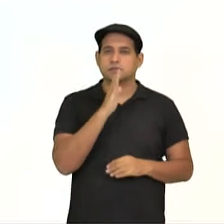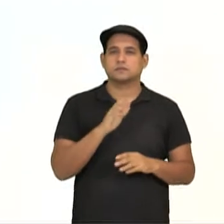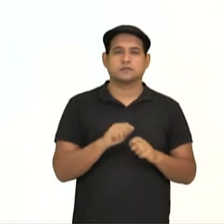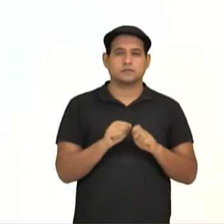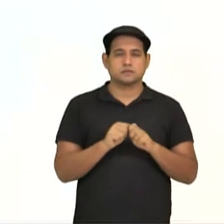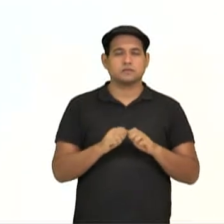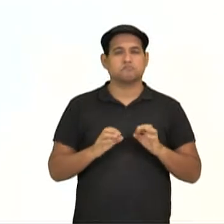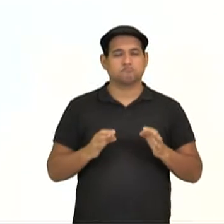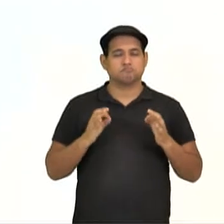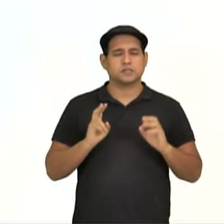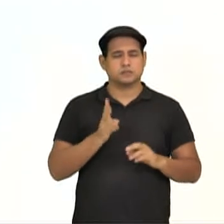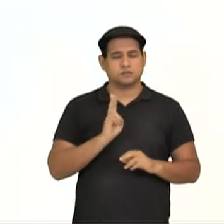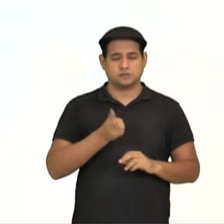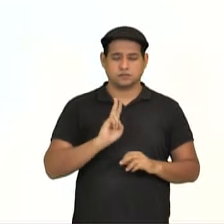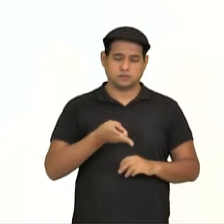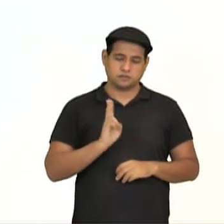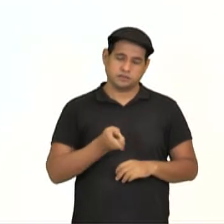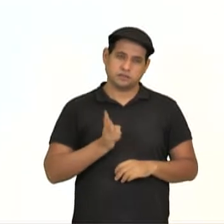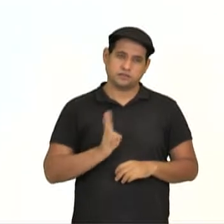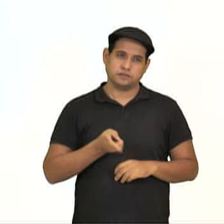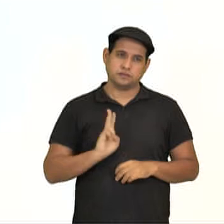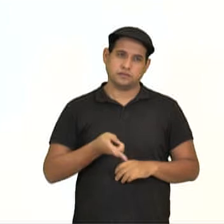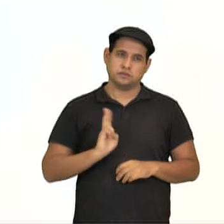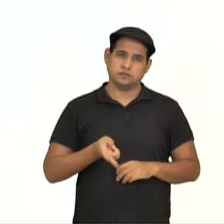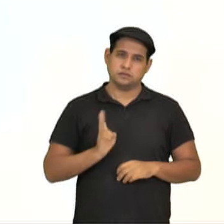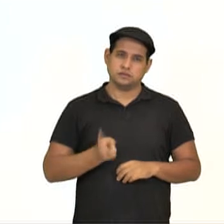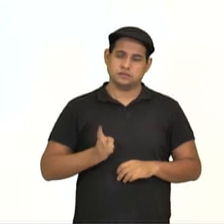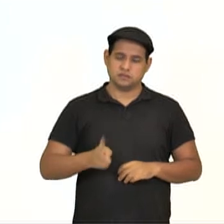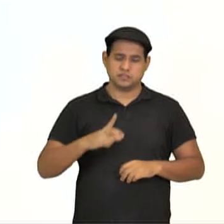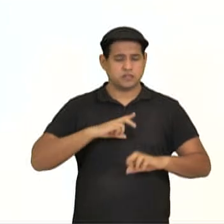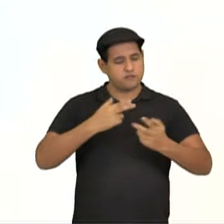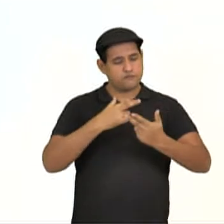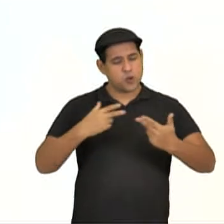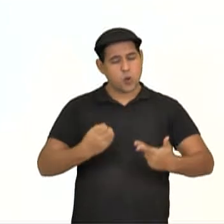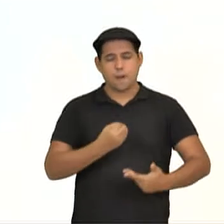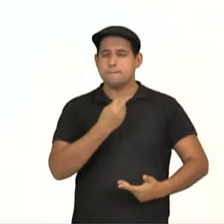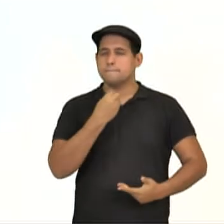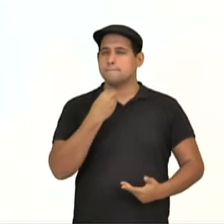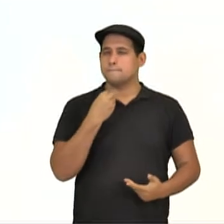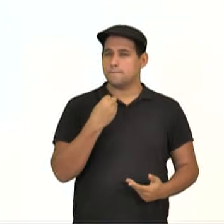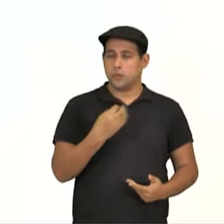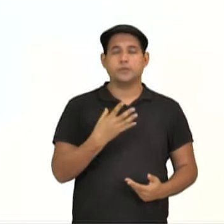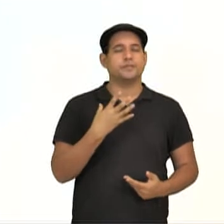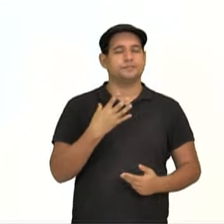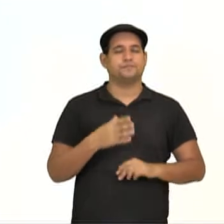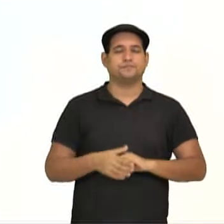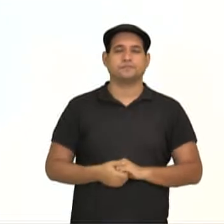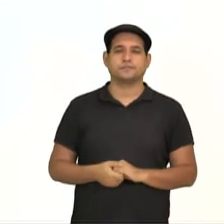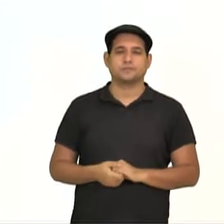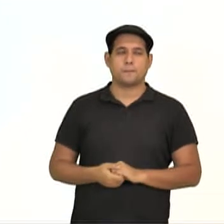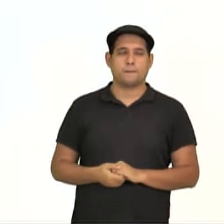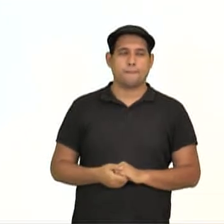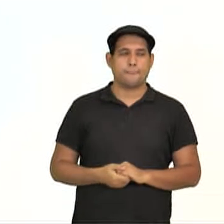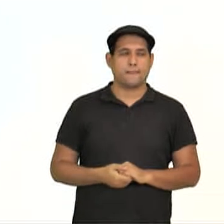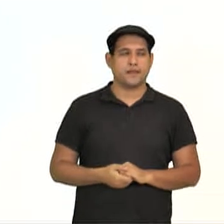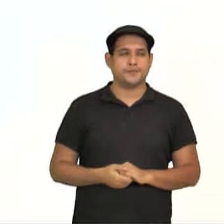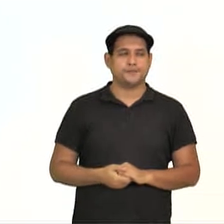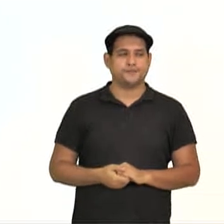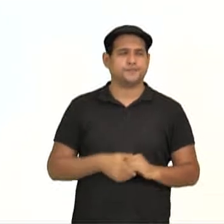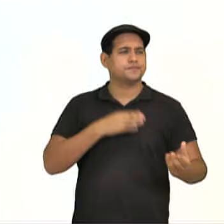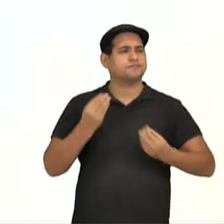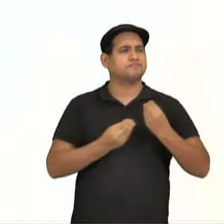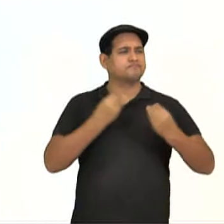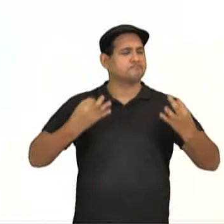modo regular, ela vai proporcionar diversos benefícios ao praticante. Como